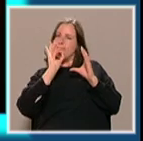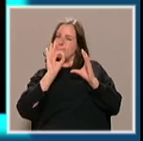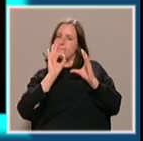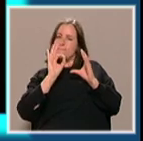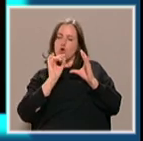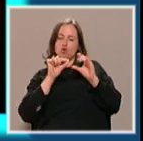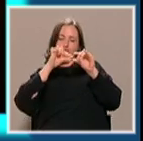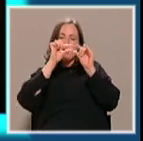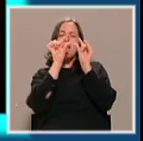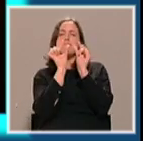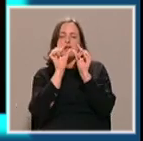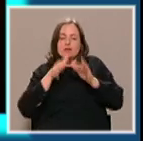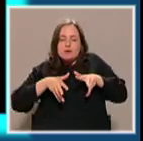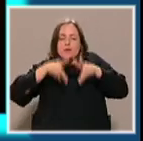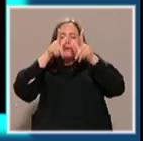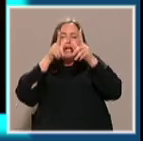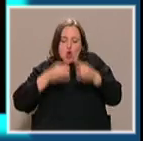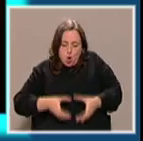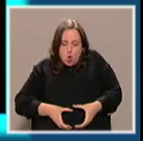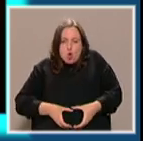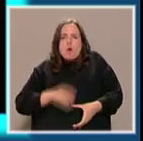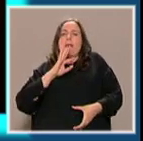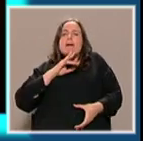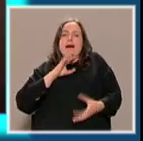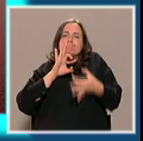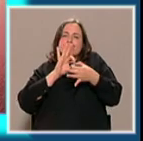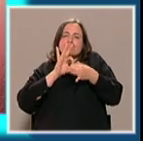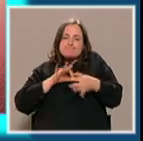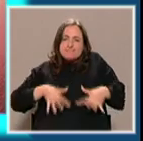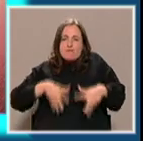começa a desenvolver-se ligado ao útero da mãe.